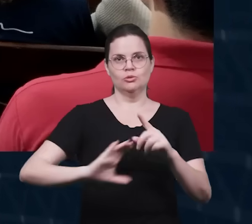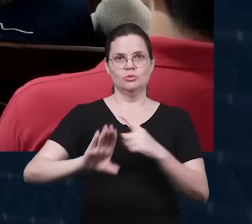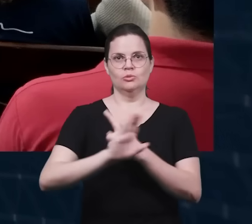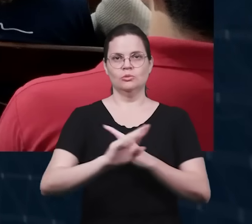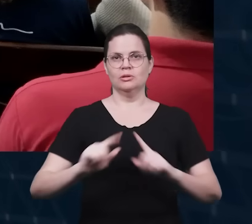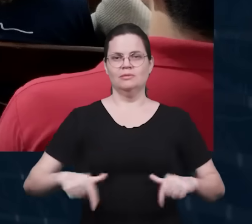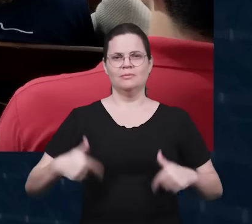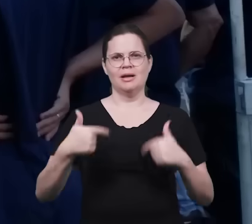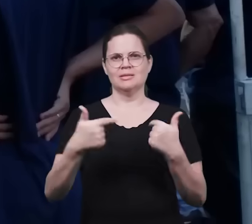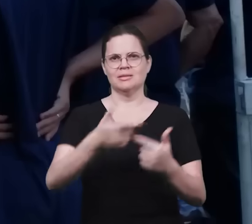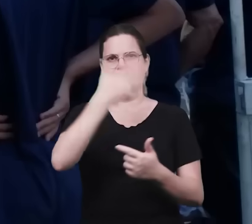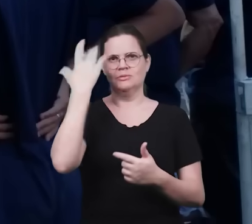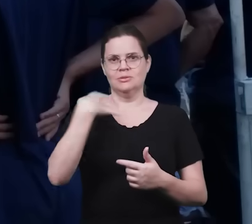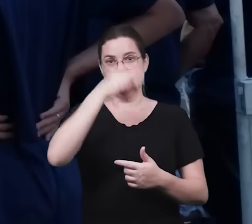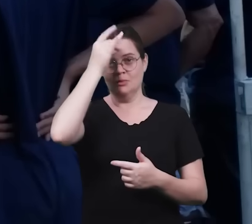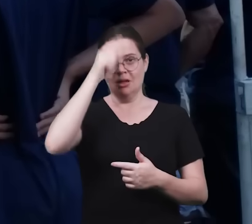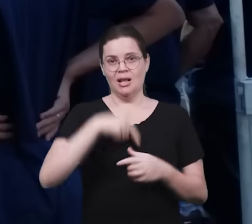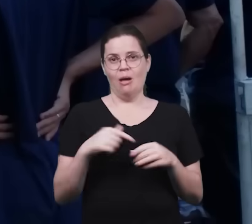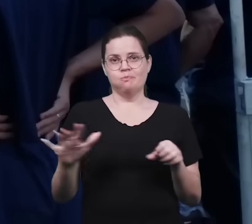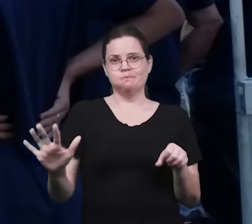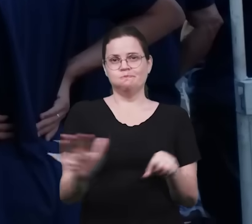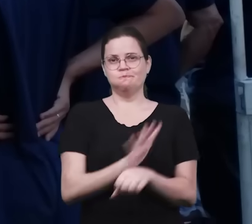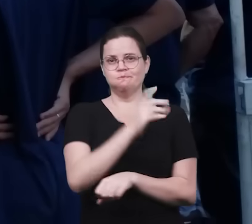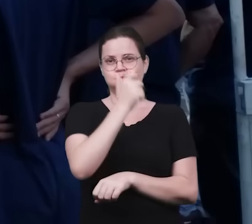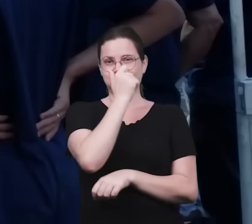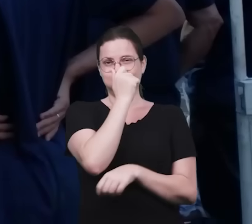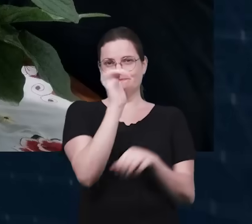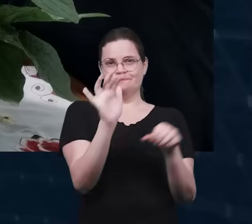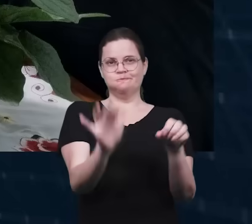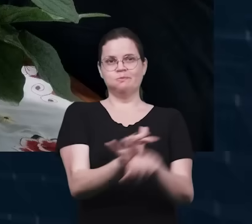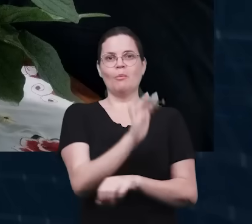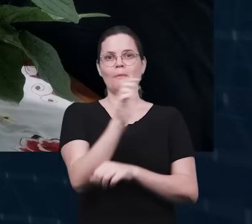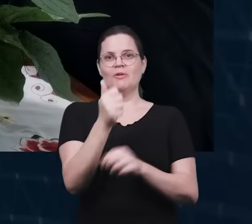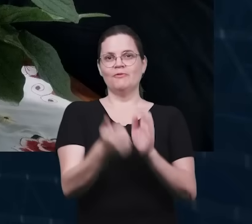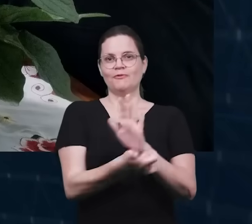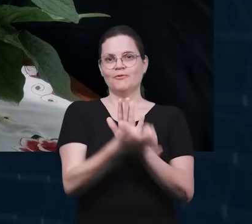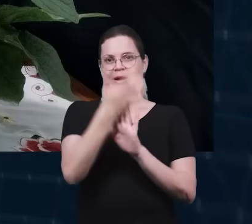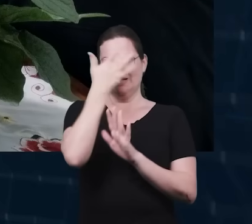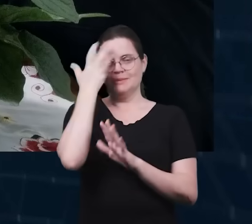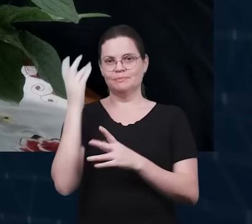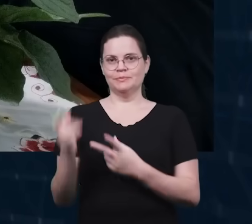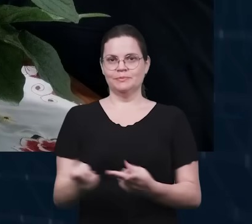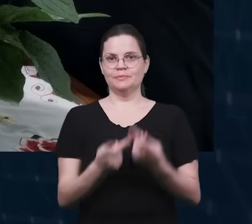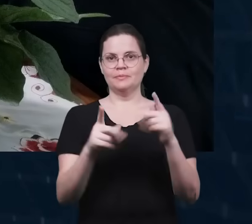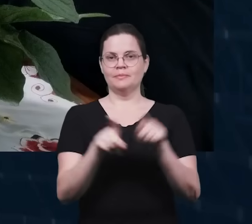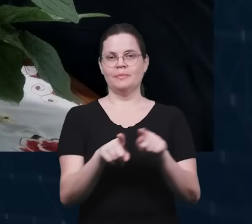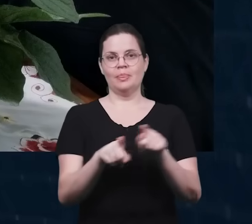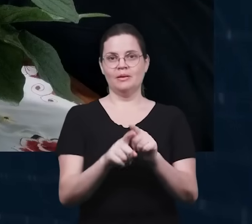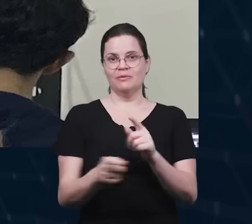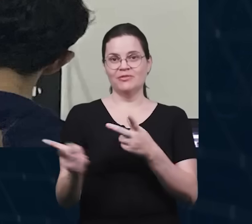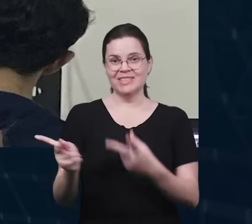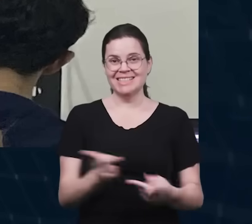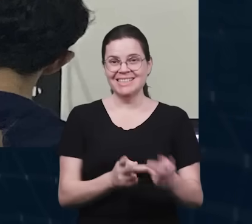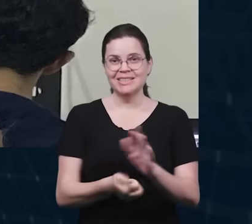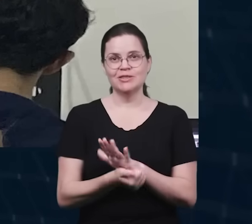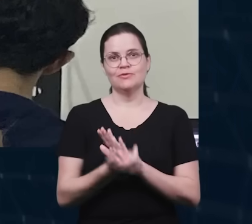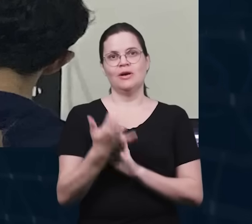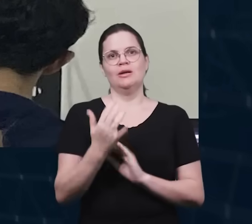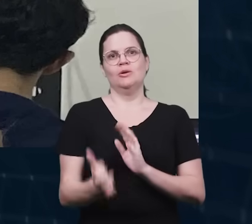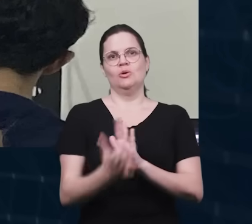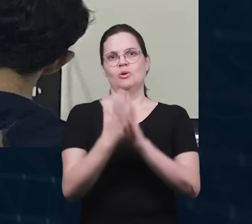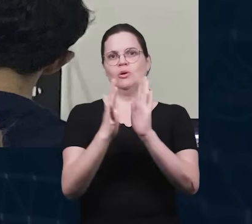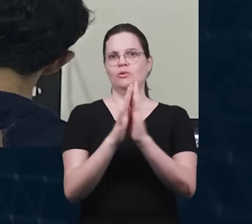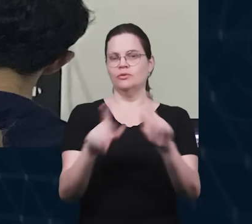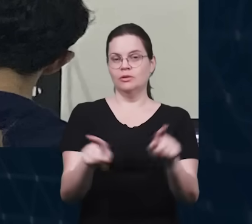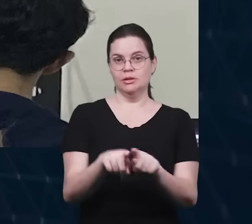Espírito Santo. O local ficou pequeno para tantas vidas que compareceram, incluindo vários visitantes. Louvor